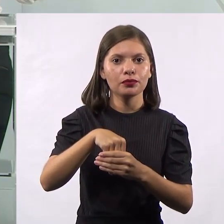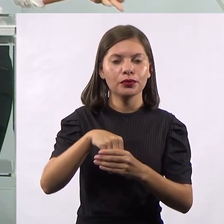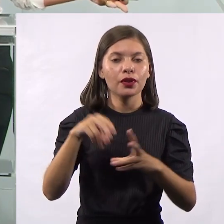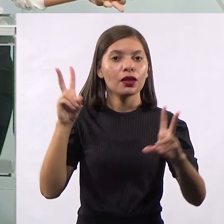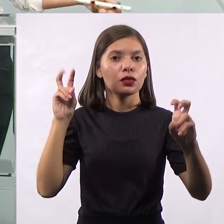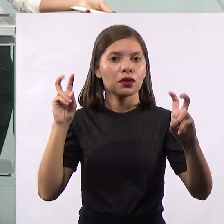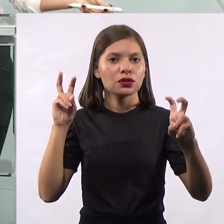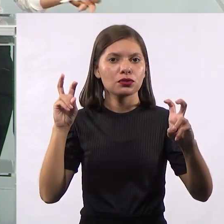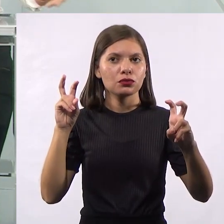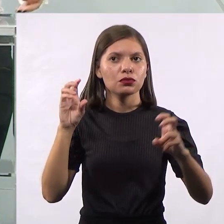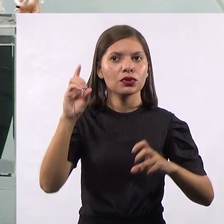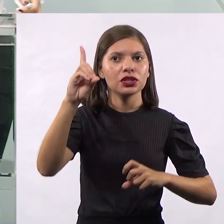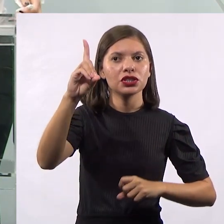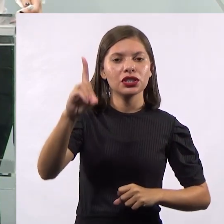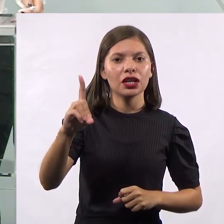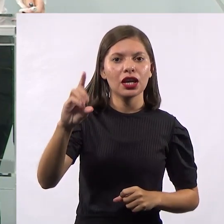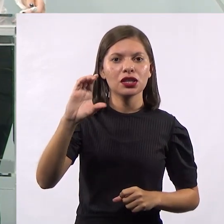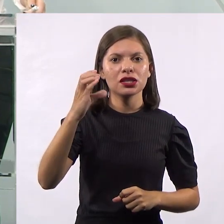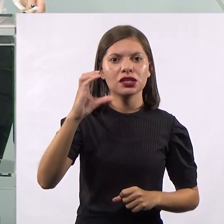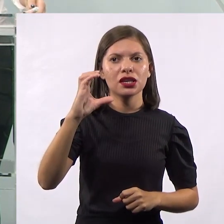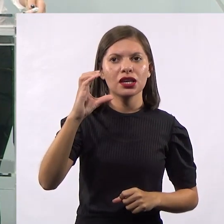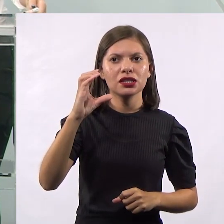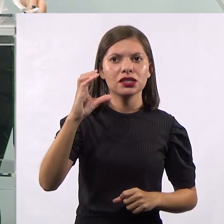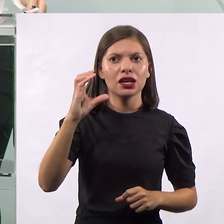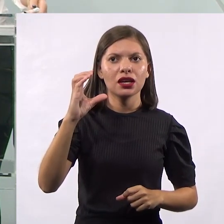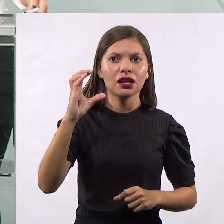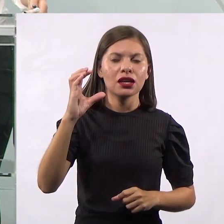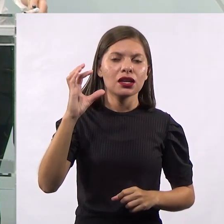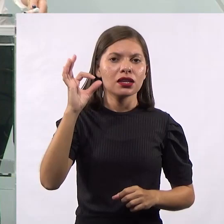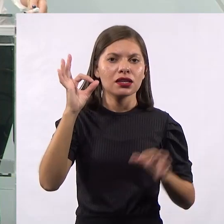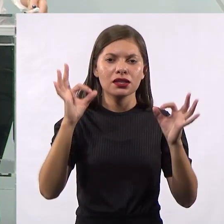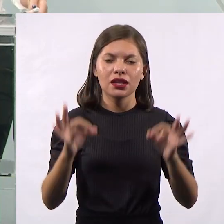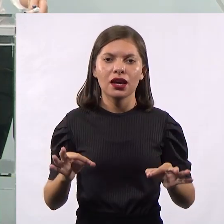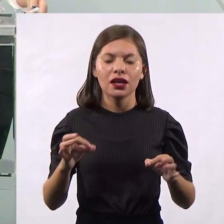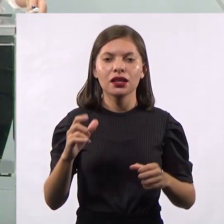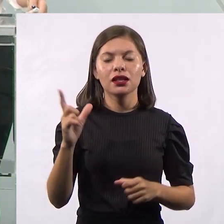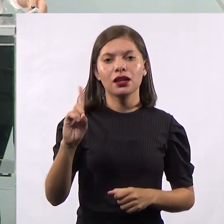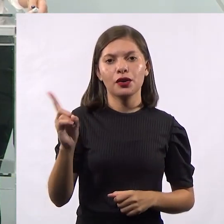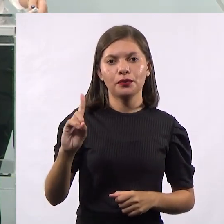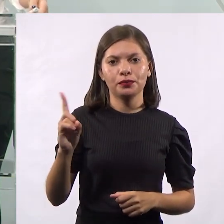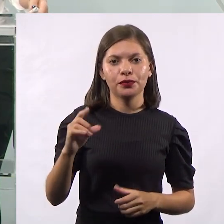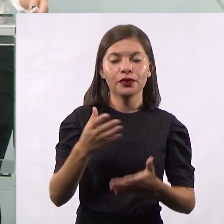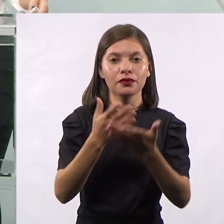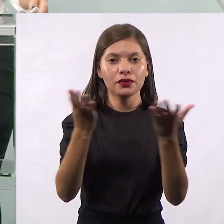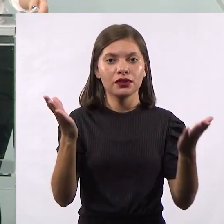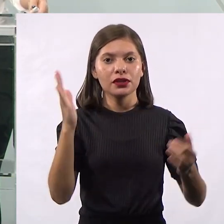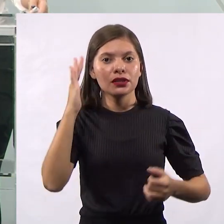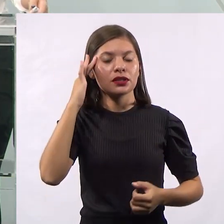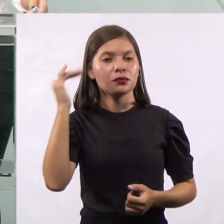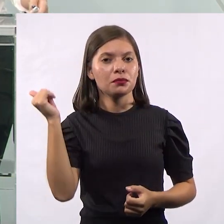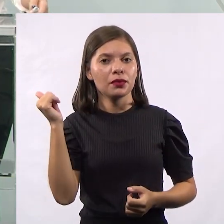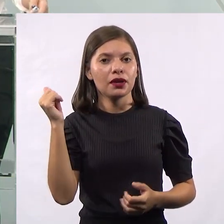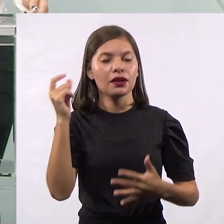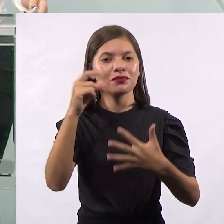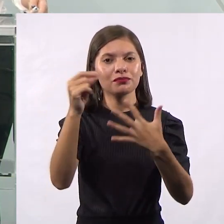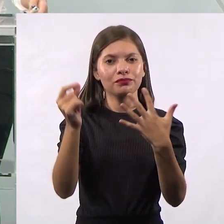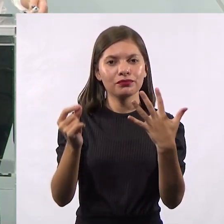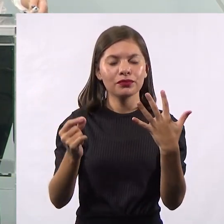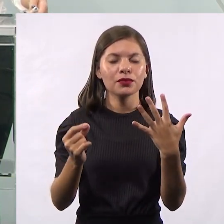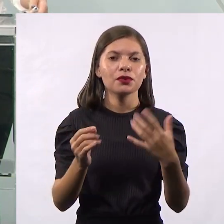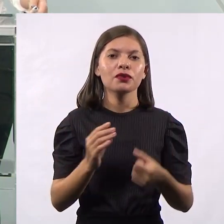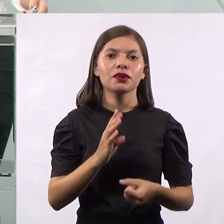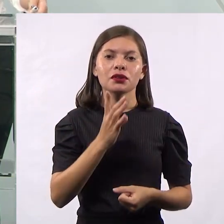das divergências, né, gente? O direito não é uma ciência exata, então vocês têm que saber, inclusive, que algumas questões são